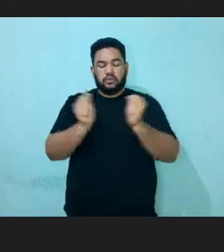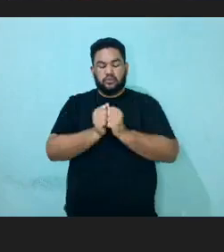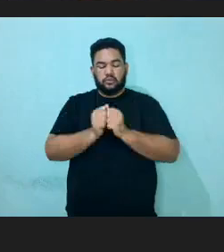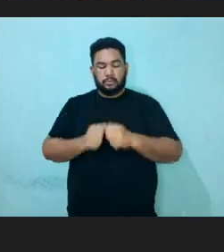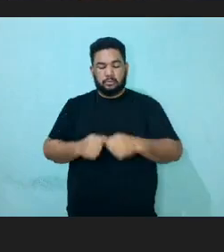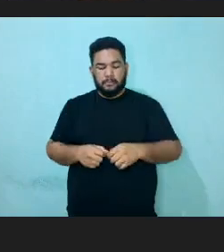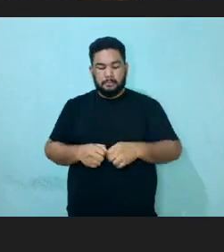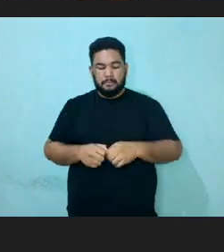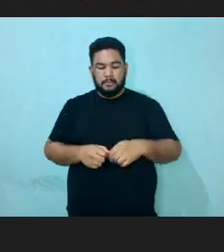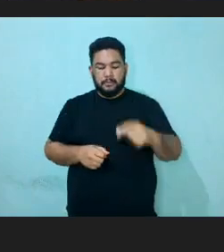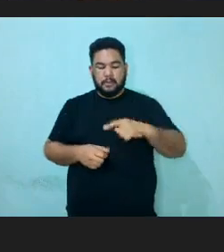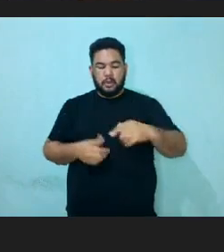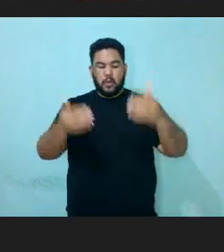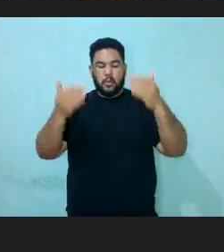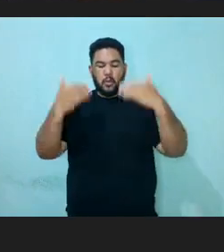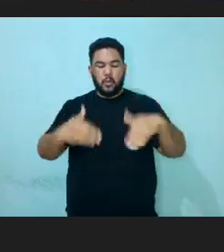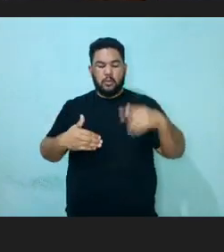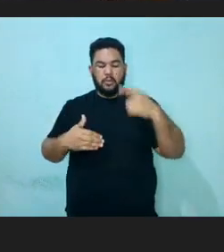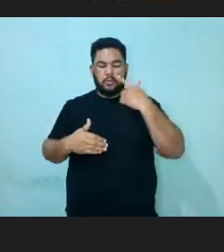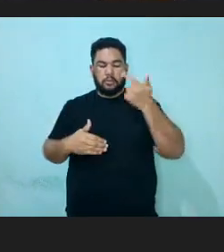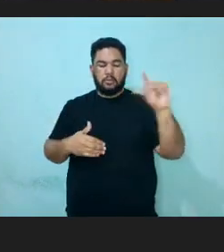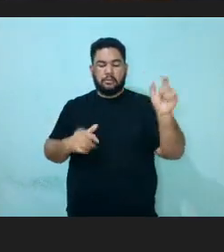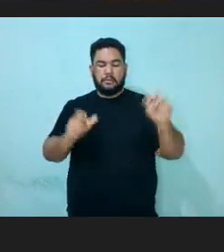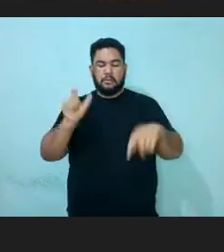Agora vem aqui.